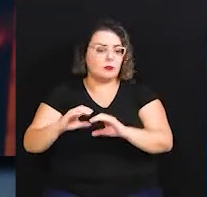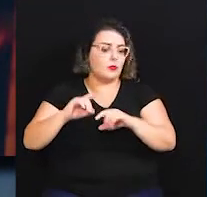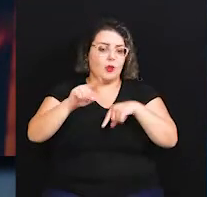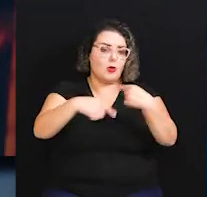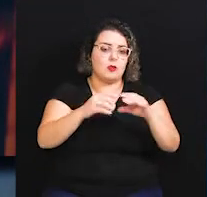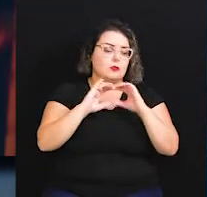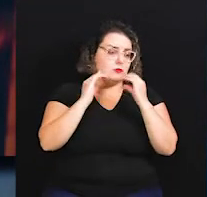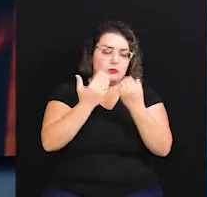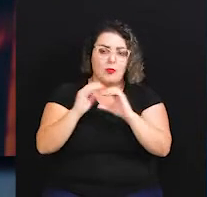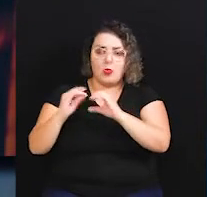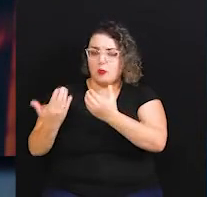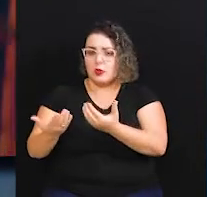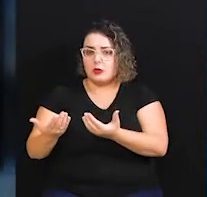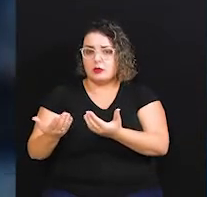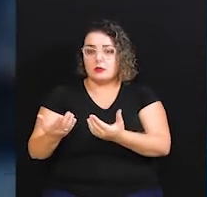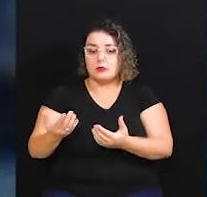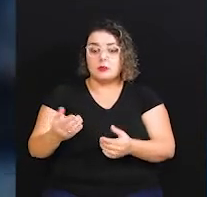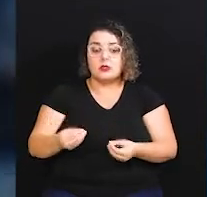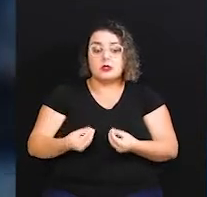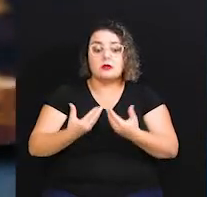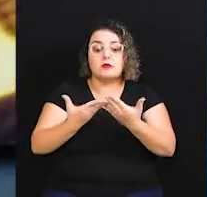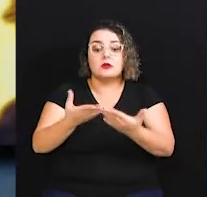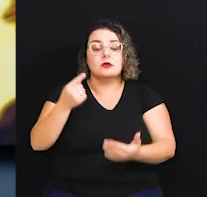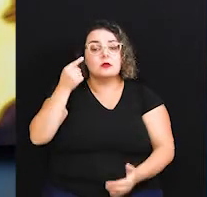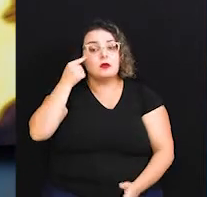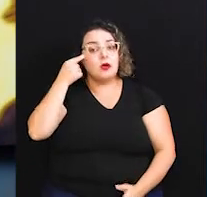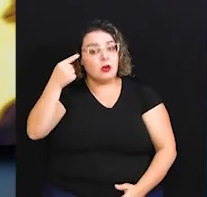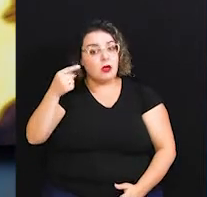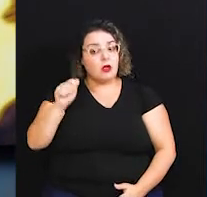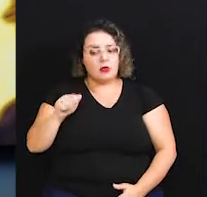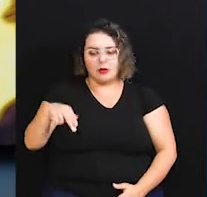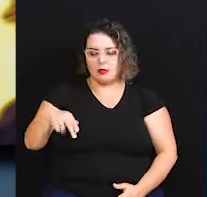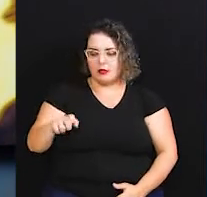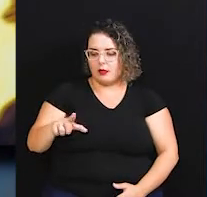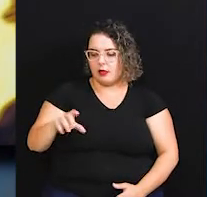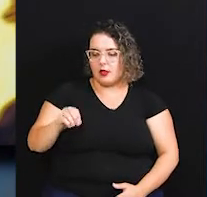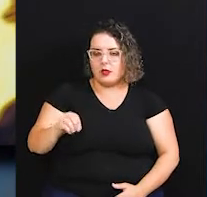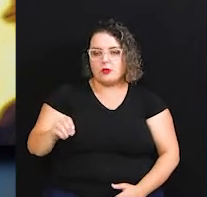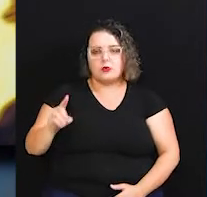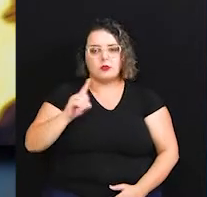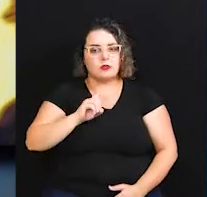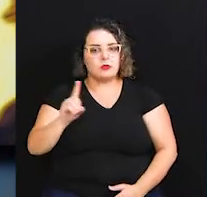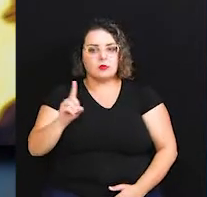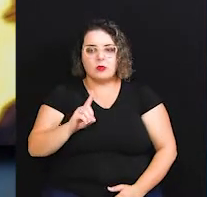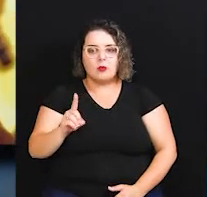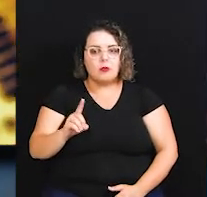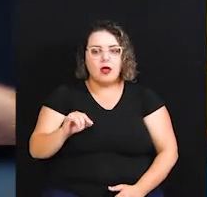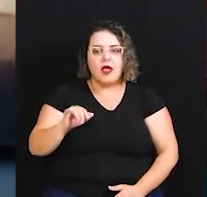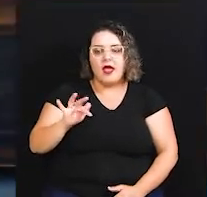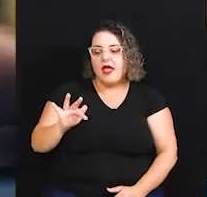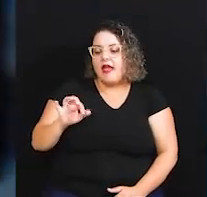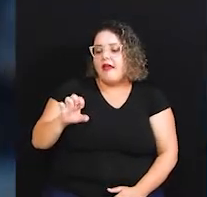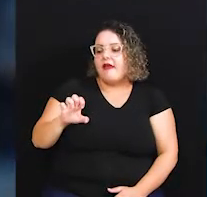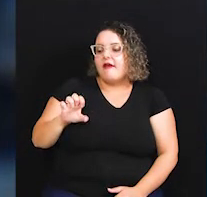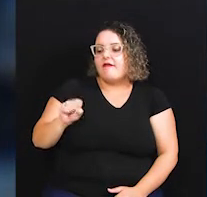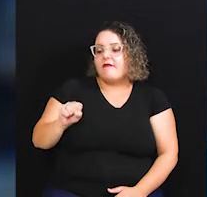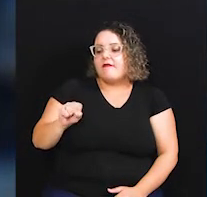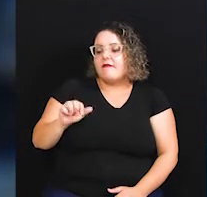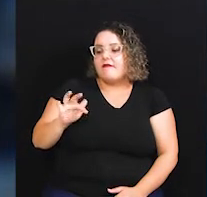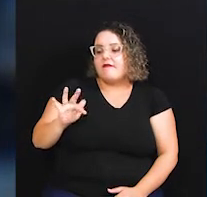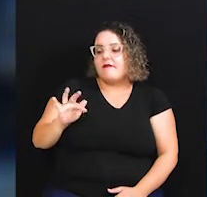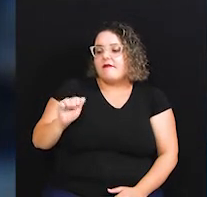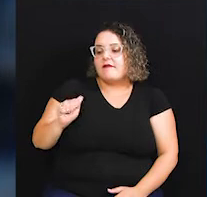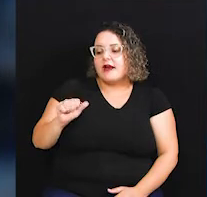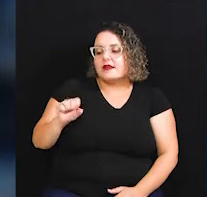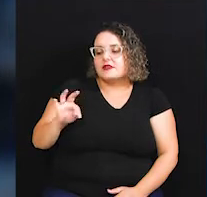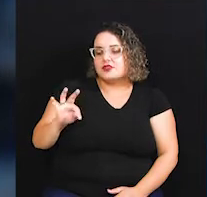Nós estamos levando Anelo para outra comunidade, mas levando a ideia. Porque a Anelo não é uma rede de fast food. A